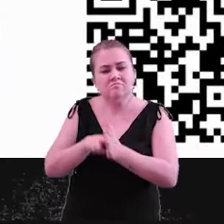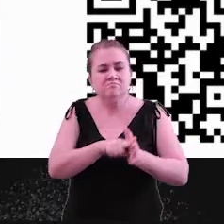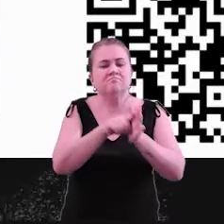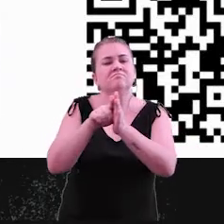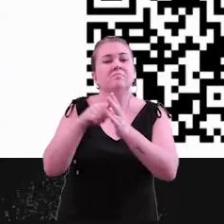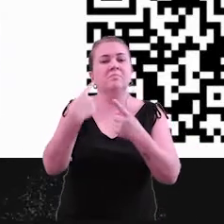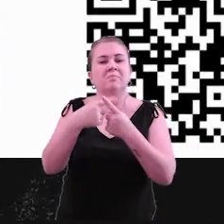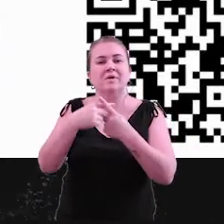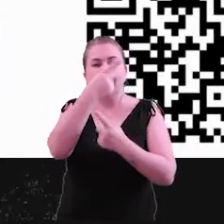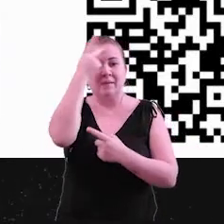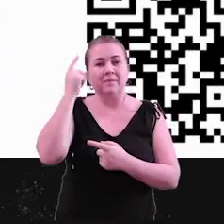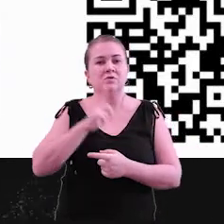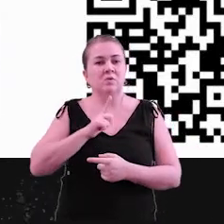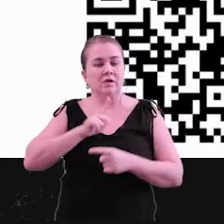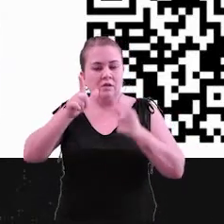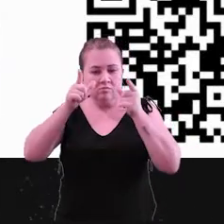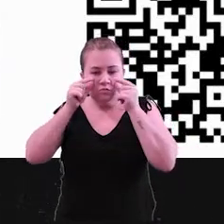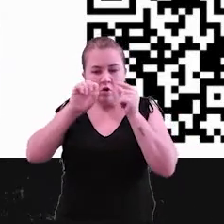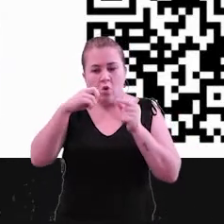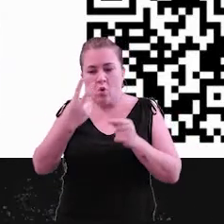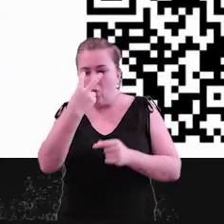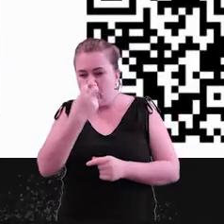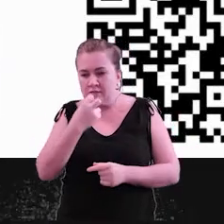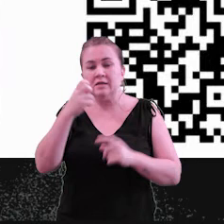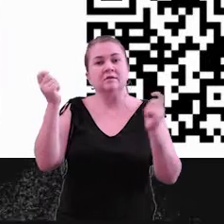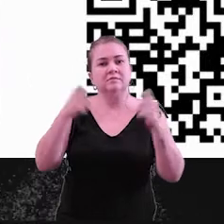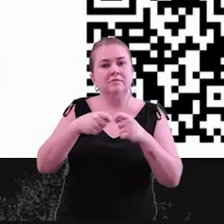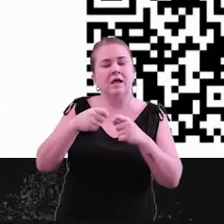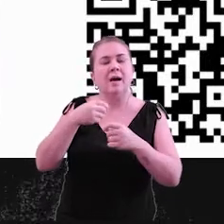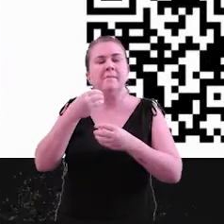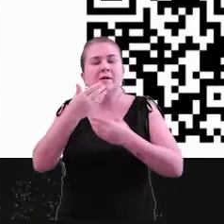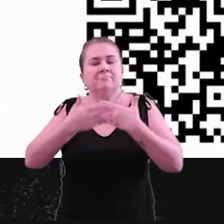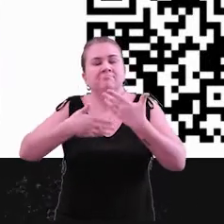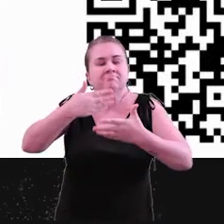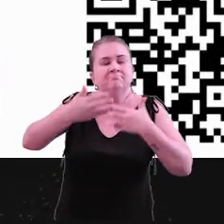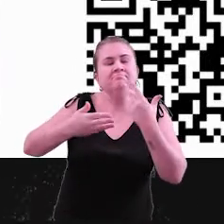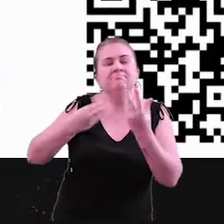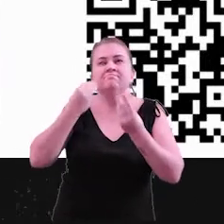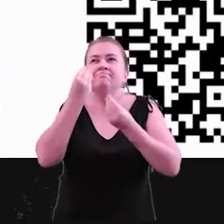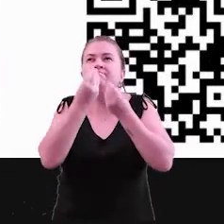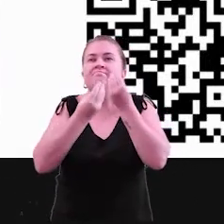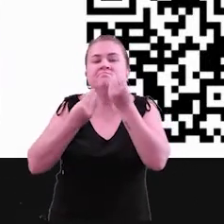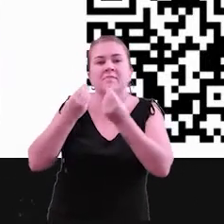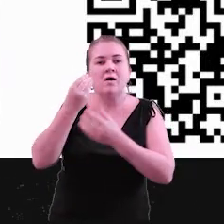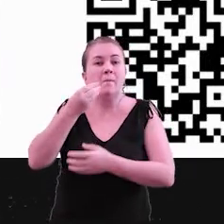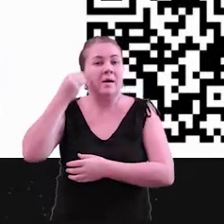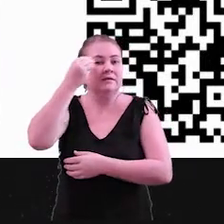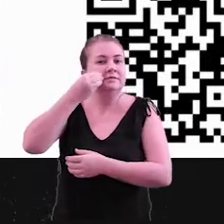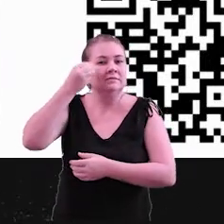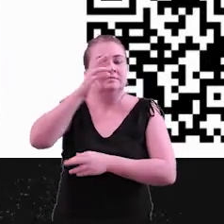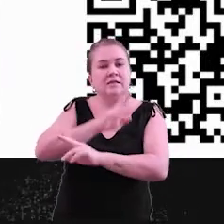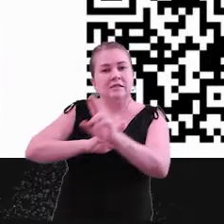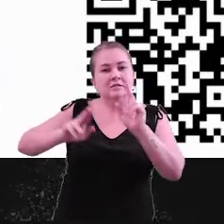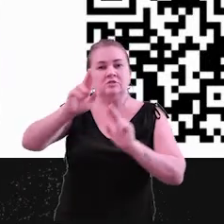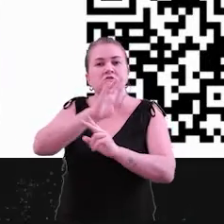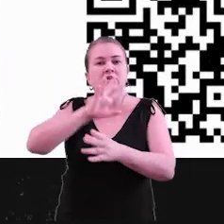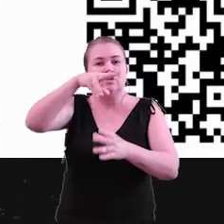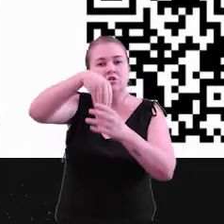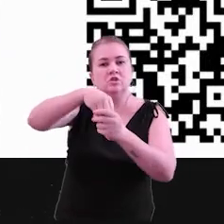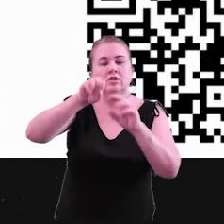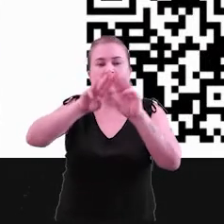no universo da divulgação científica e do ensino de ciências, que são positivas, por exemplo, exposição,